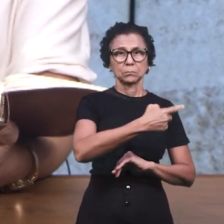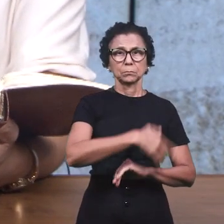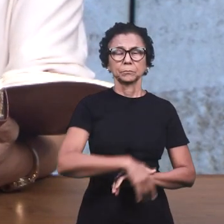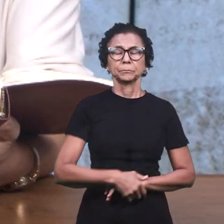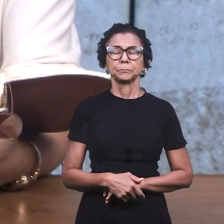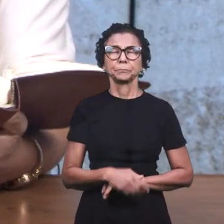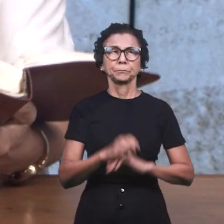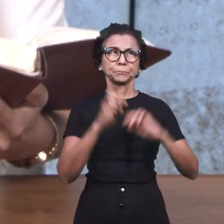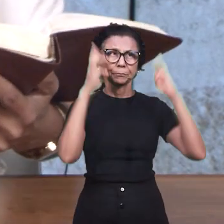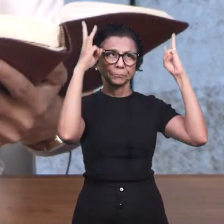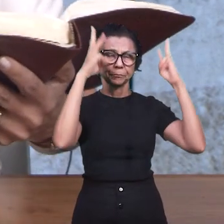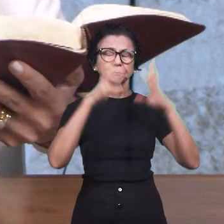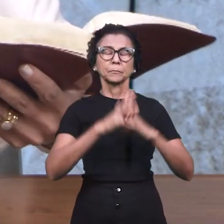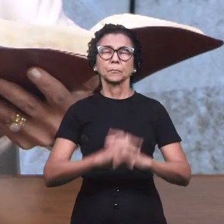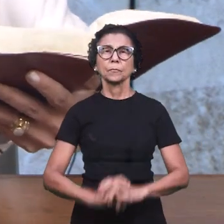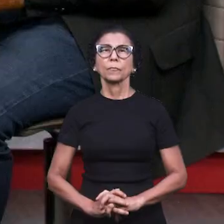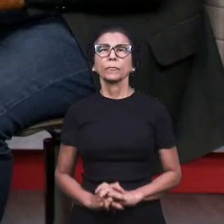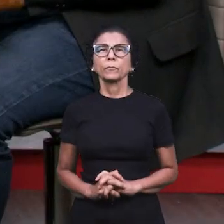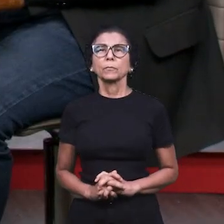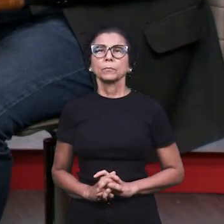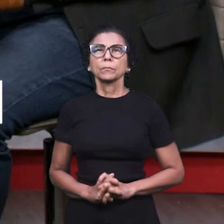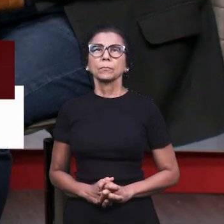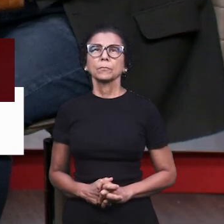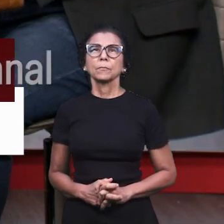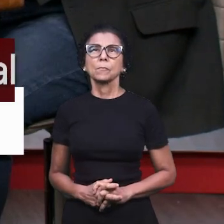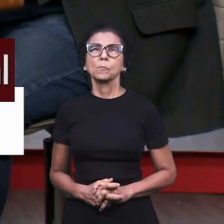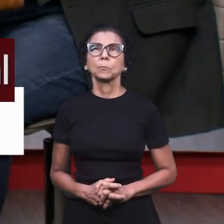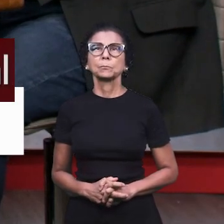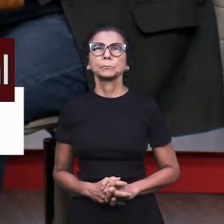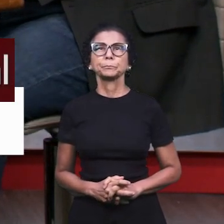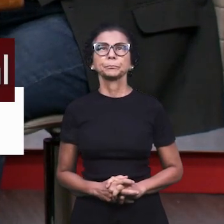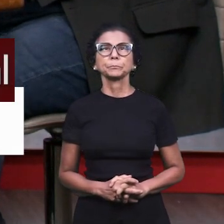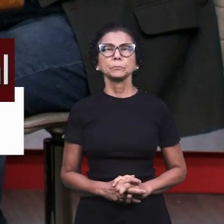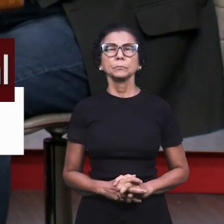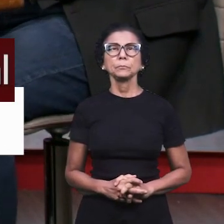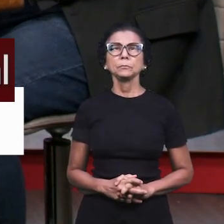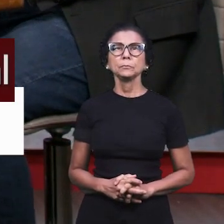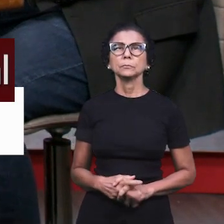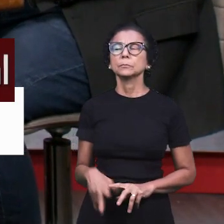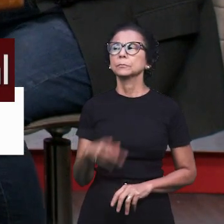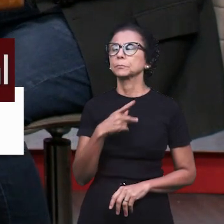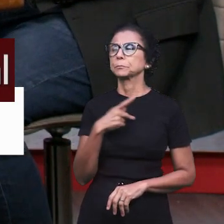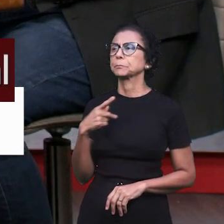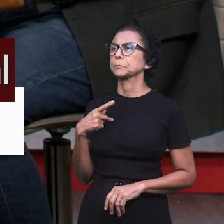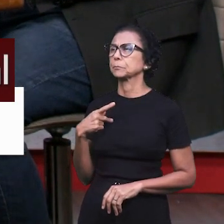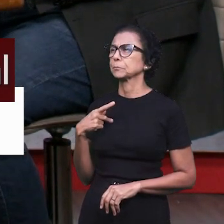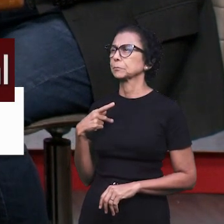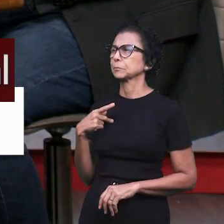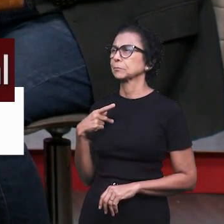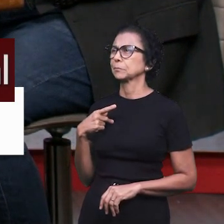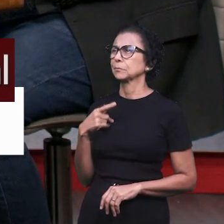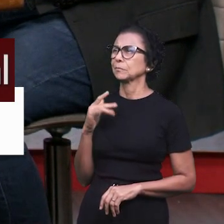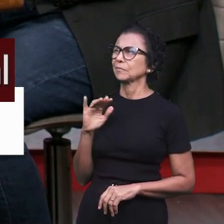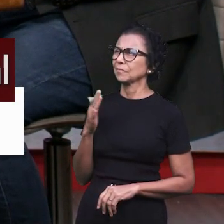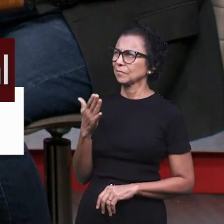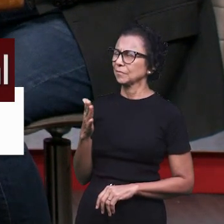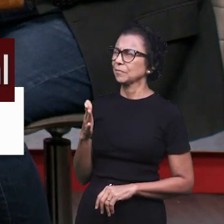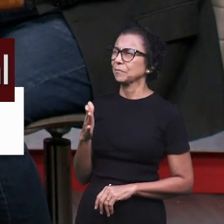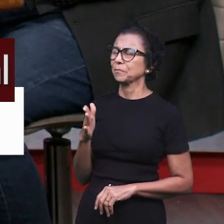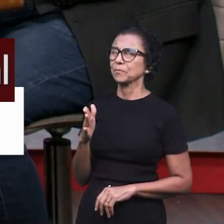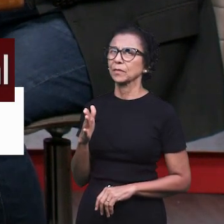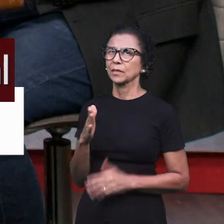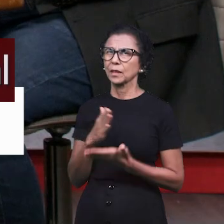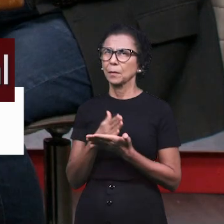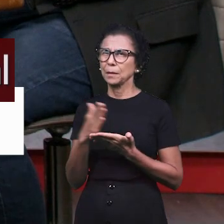Moisés. Então, pastor, nós ainda temos uma parte ainda do capítulo 15, mas vamos fazer já